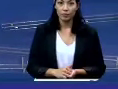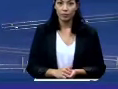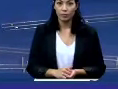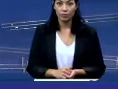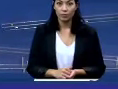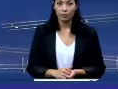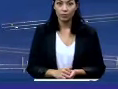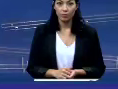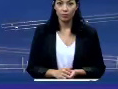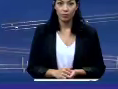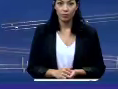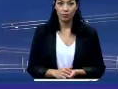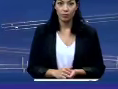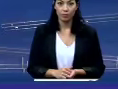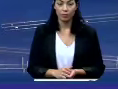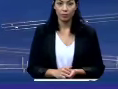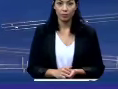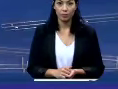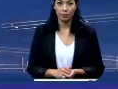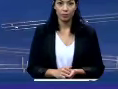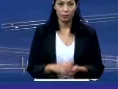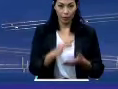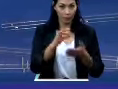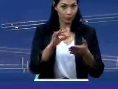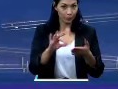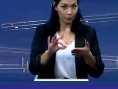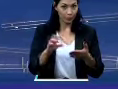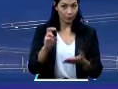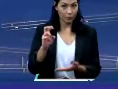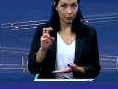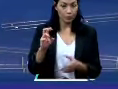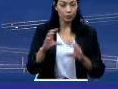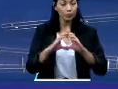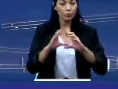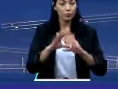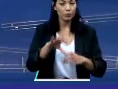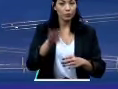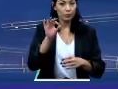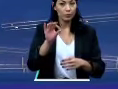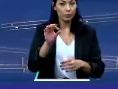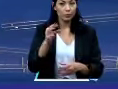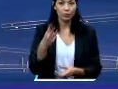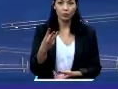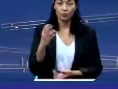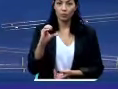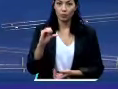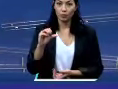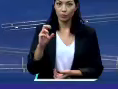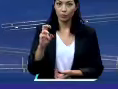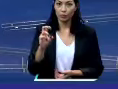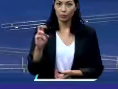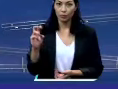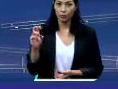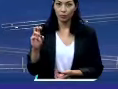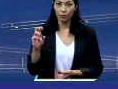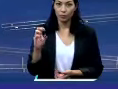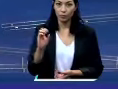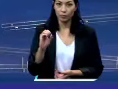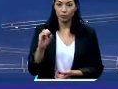17. E aí, vamos confirmar as cinco dezenas sorteadas na Quina: 39,